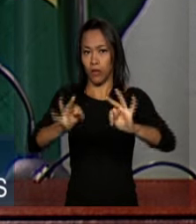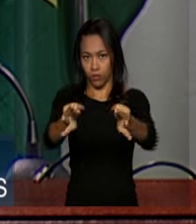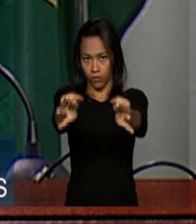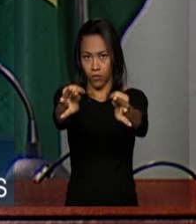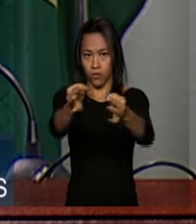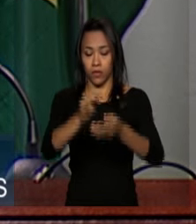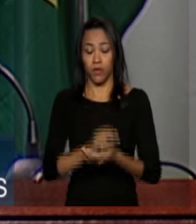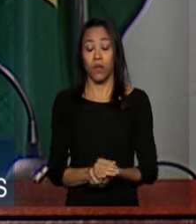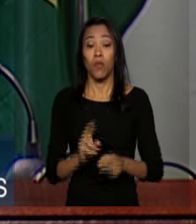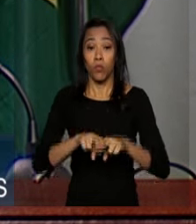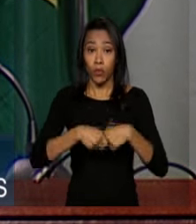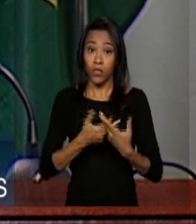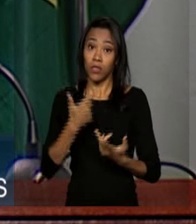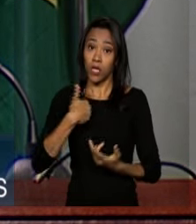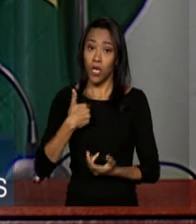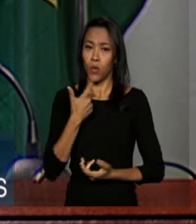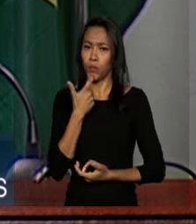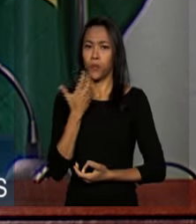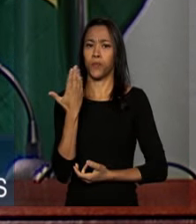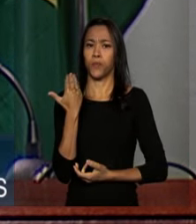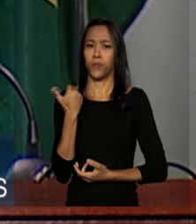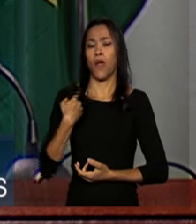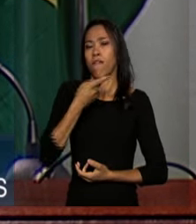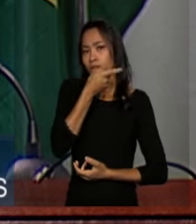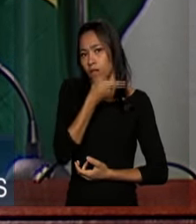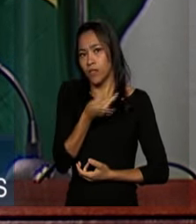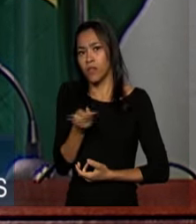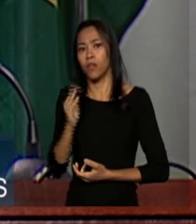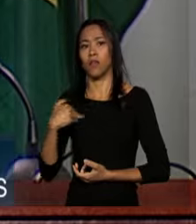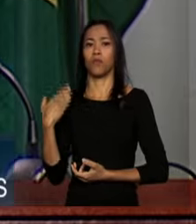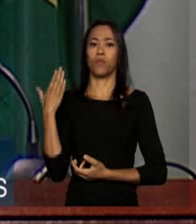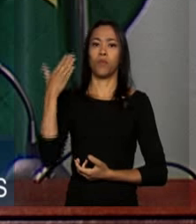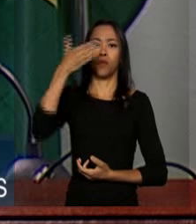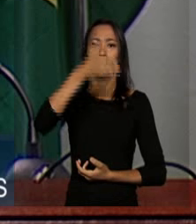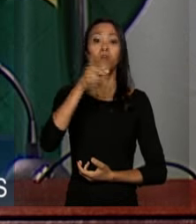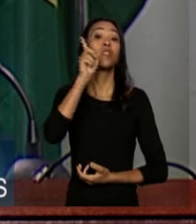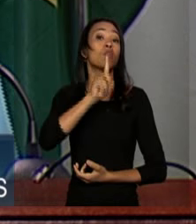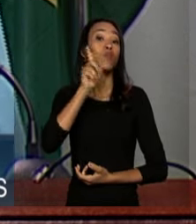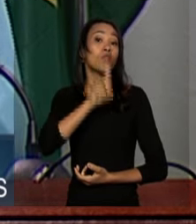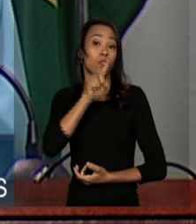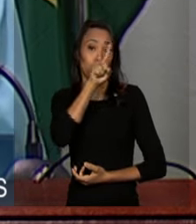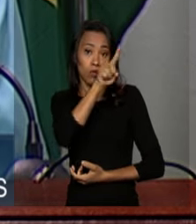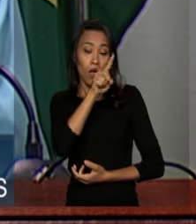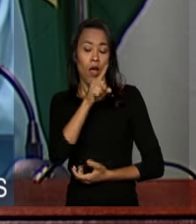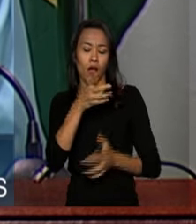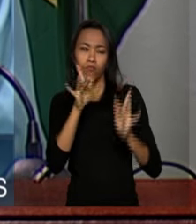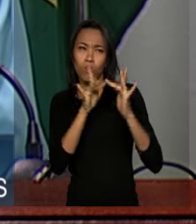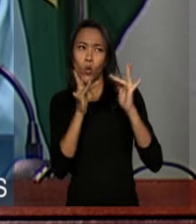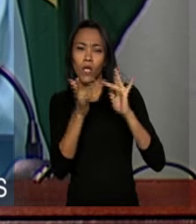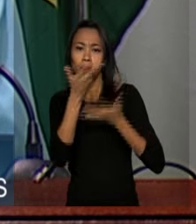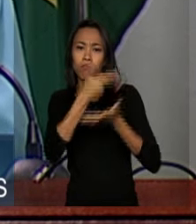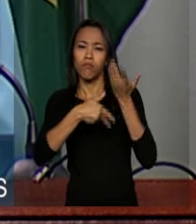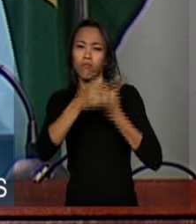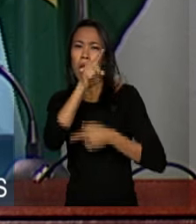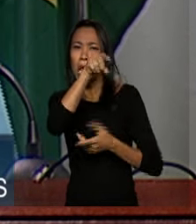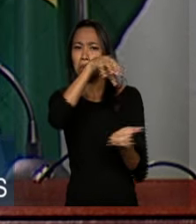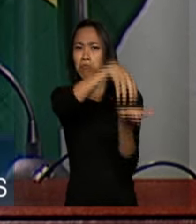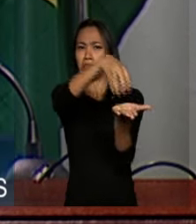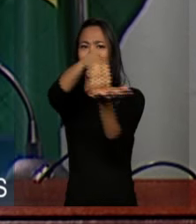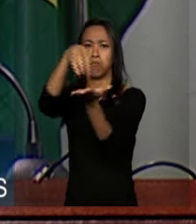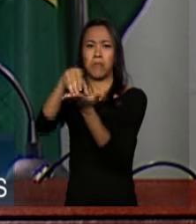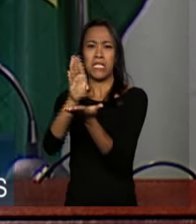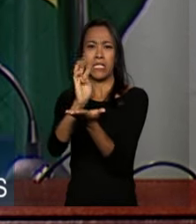inclusive, visitei recentemente os Estados Unidos, privilegiando os contatos com seus centros de